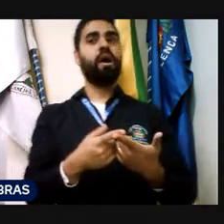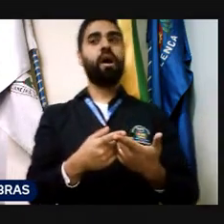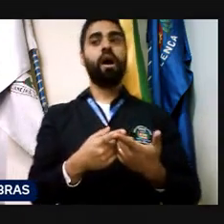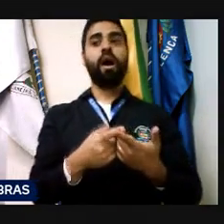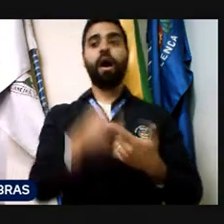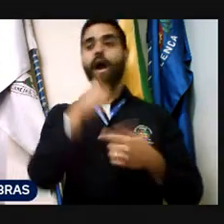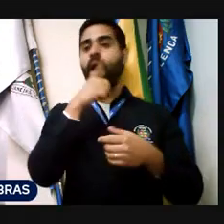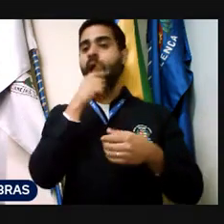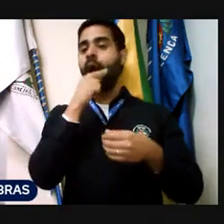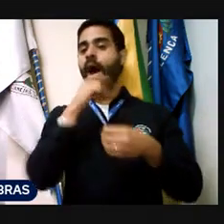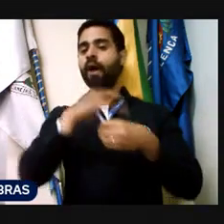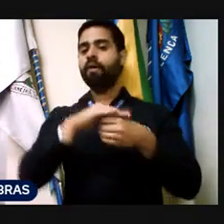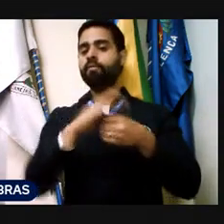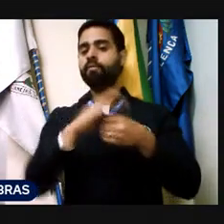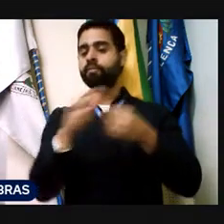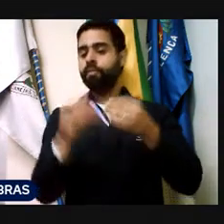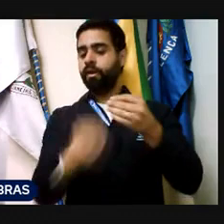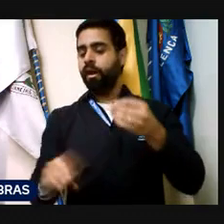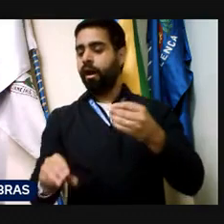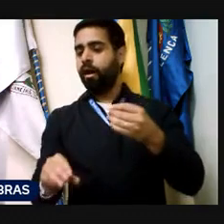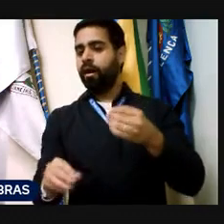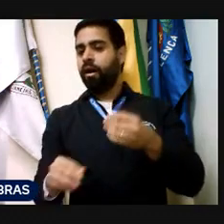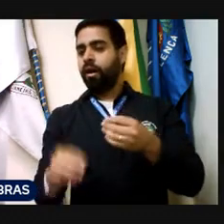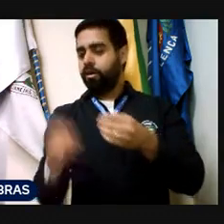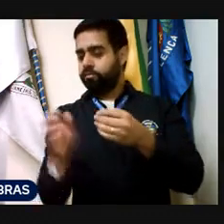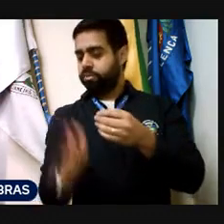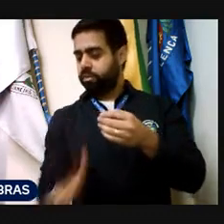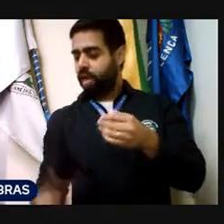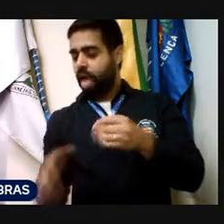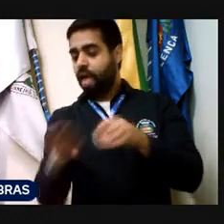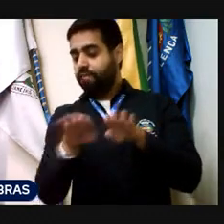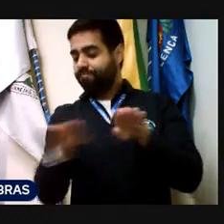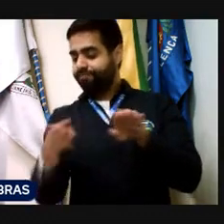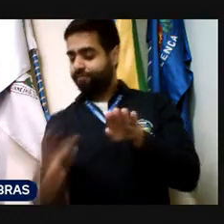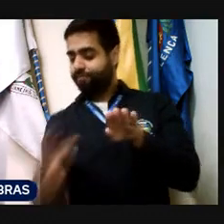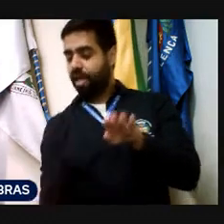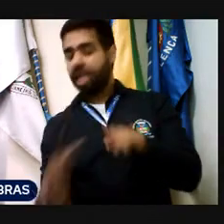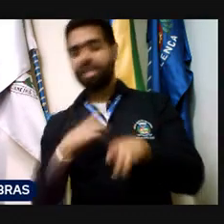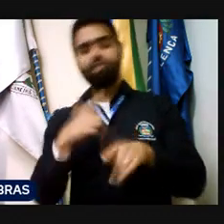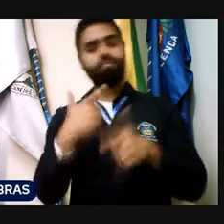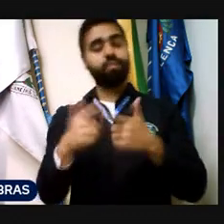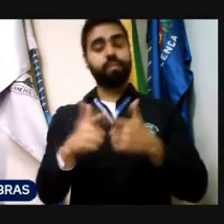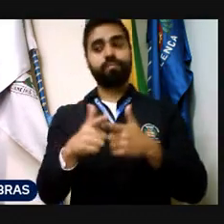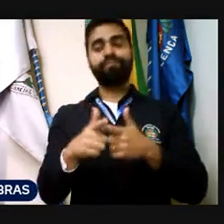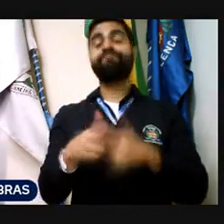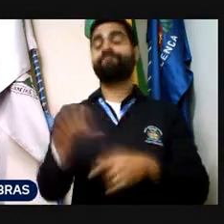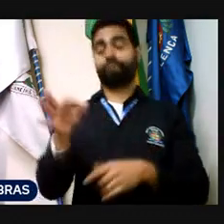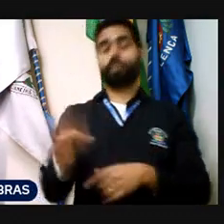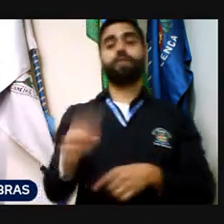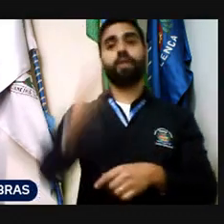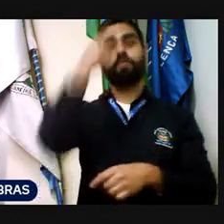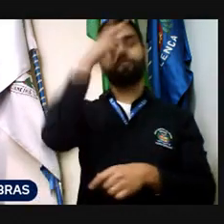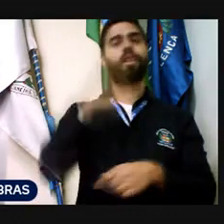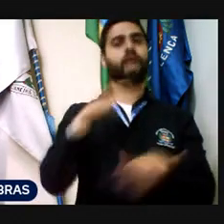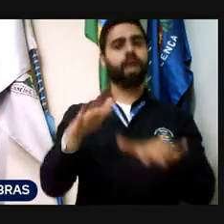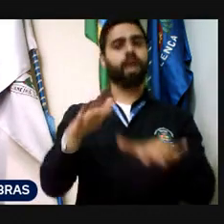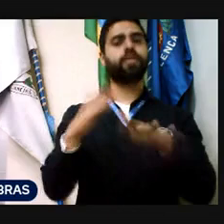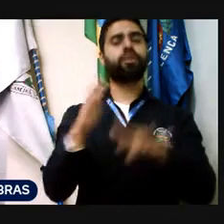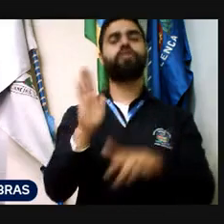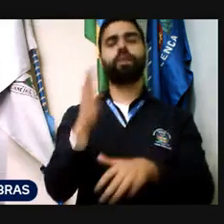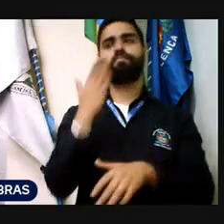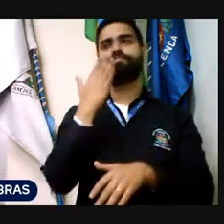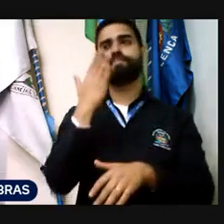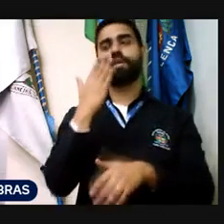esgoto possivelmente se rompeu e está afundando a calçada, causando um grande transtorno. Certo que o Poder Público dará maior atenção a essa